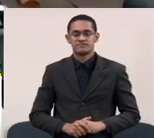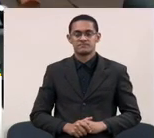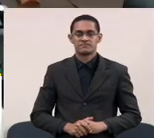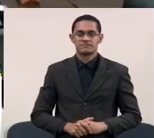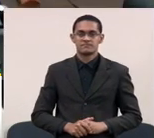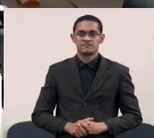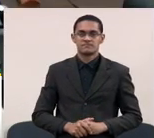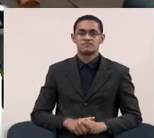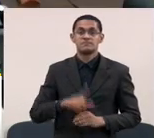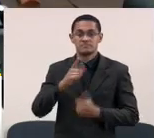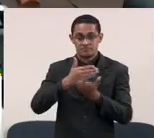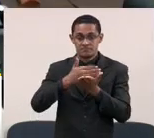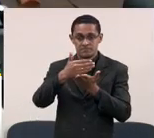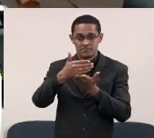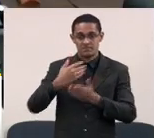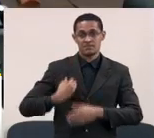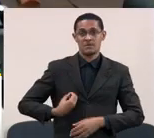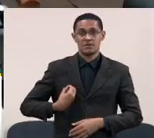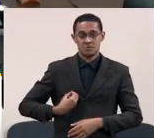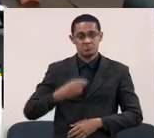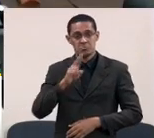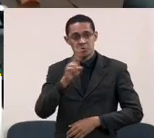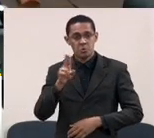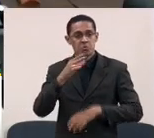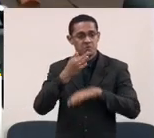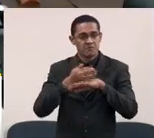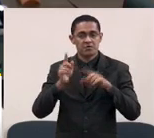Passaremos agora para a chamada dos deputados.